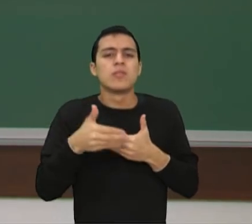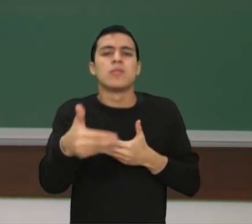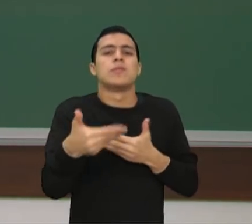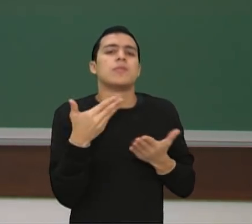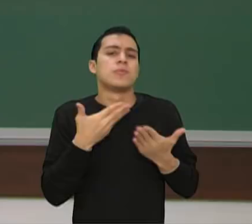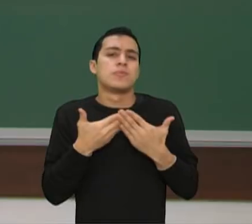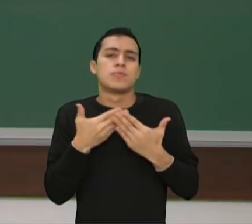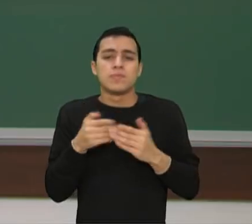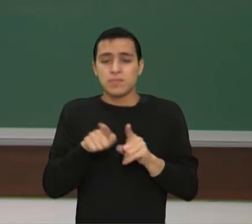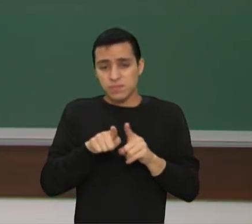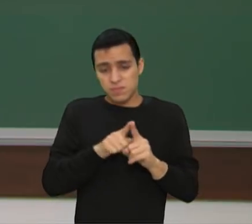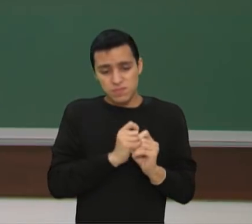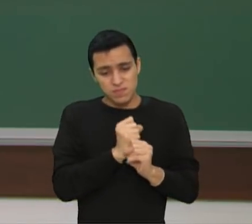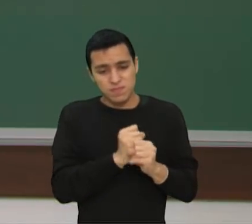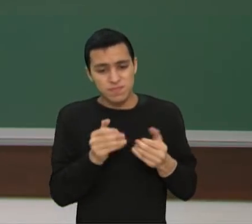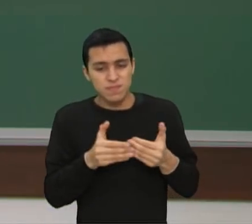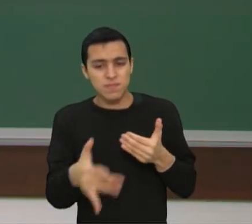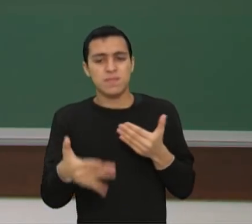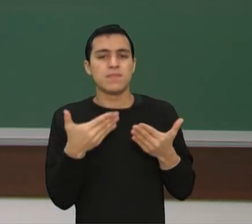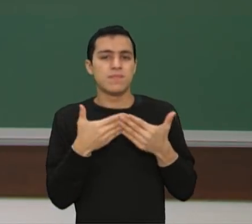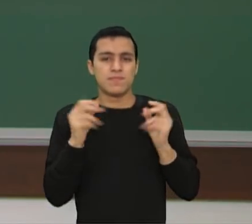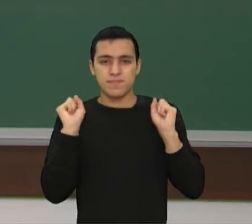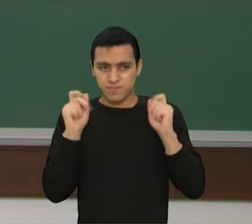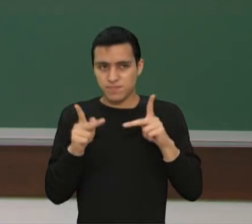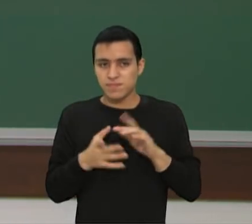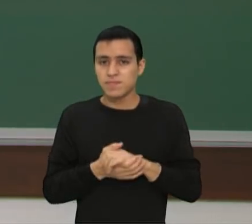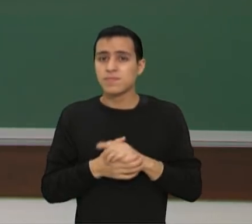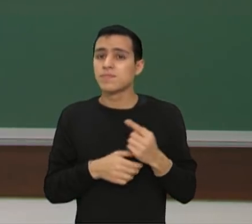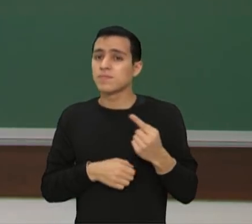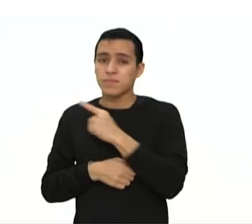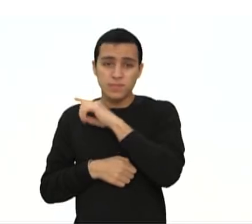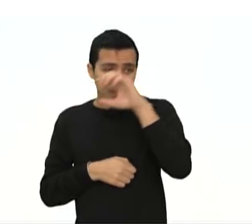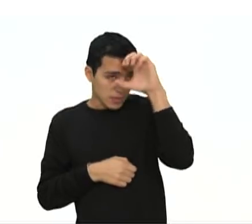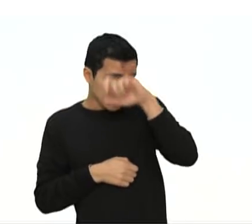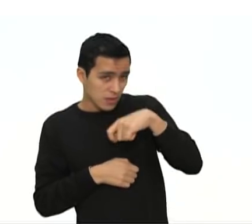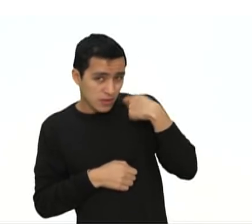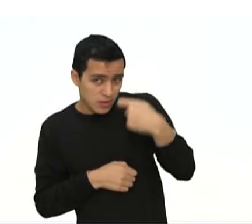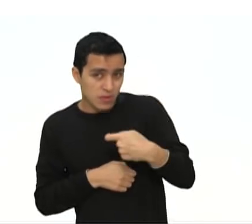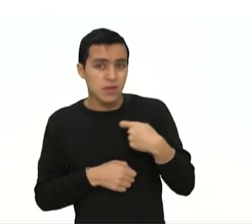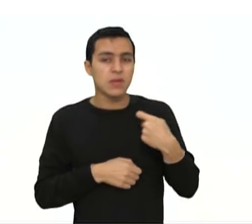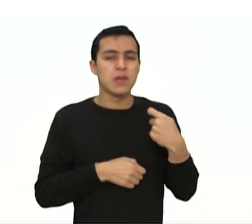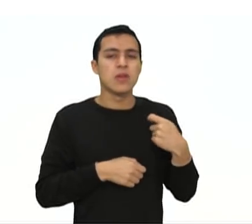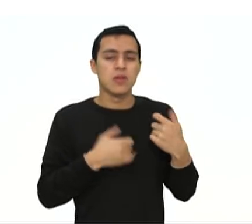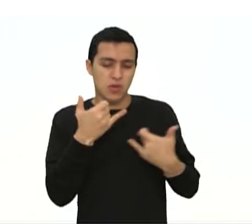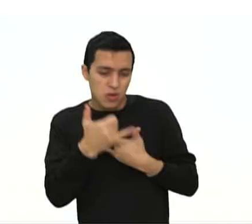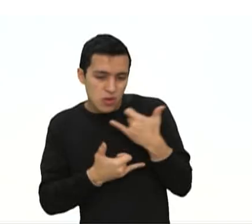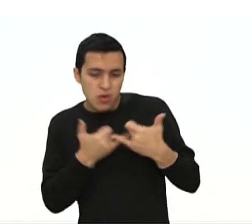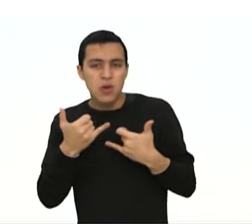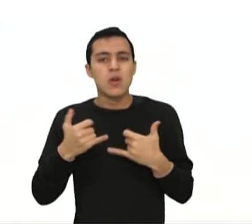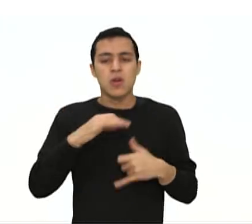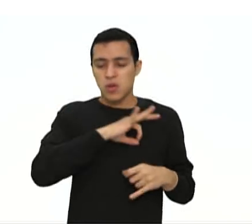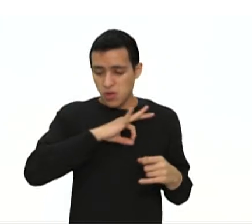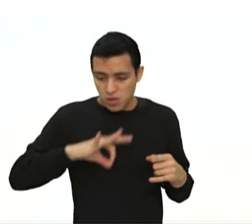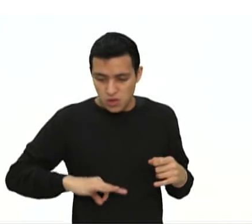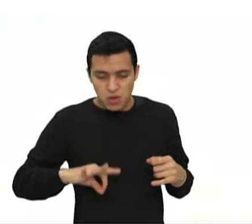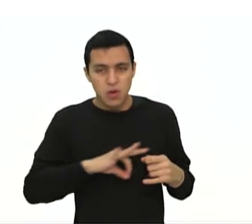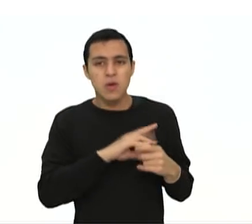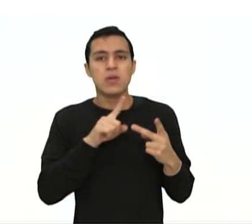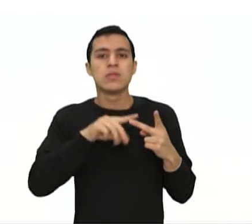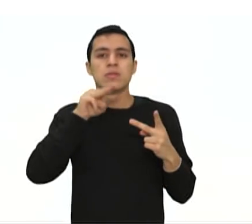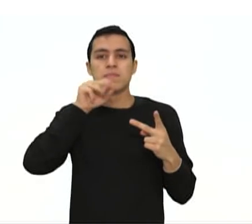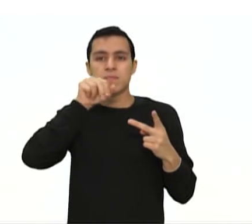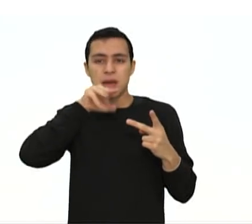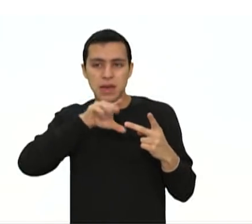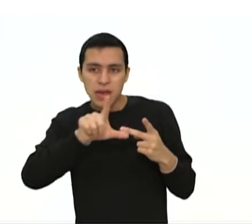aí no teu ano letivo e nos seus estudos. Aprendemos hoje sobre o jogo da onça, né, o Mancala e